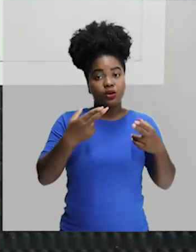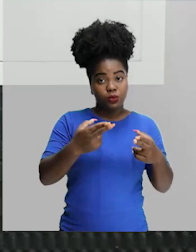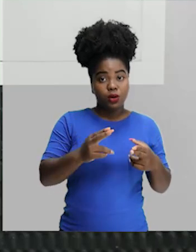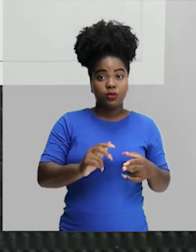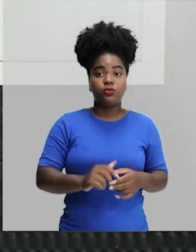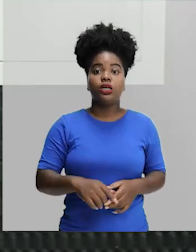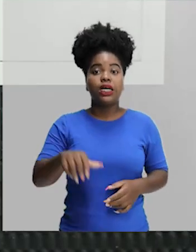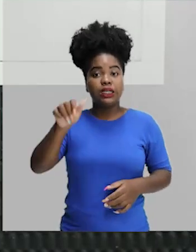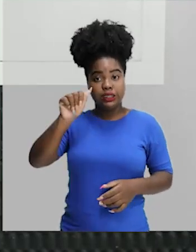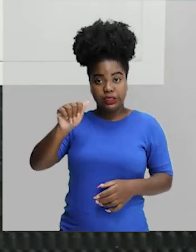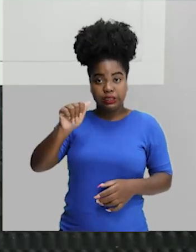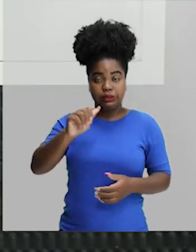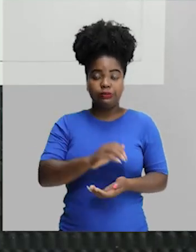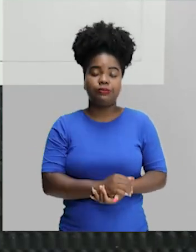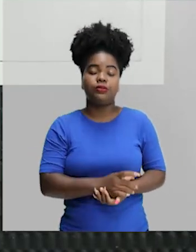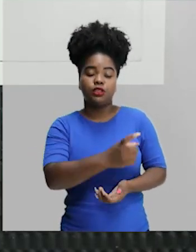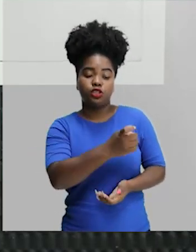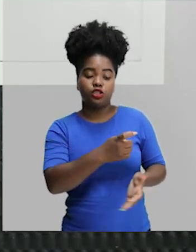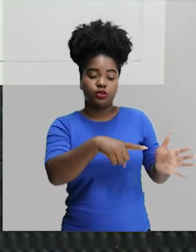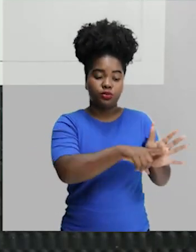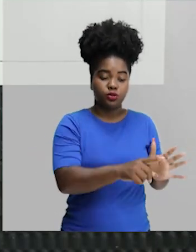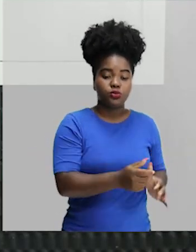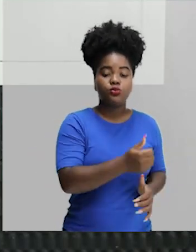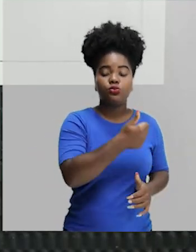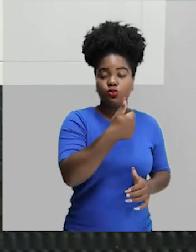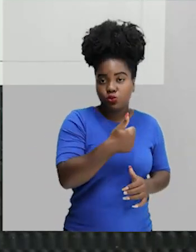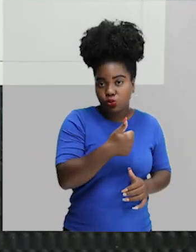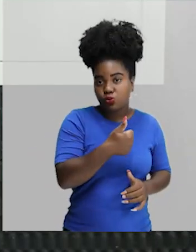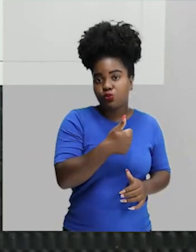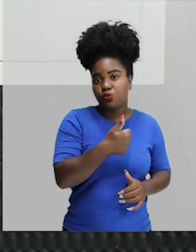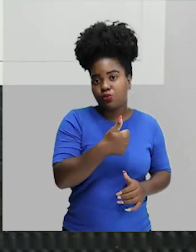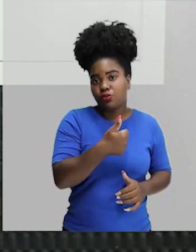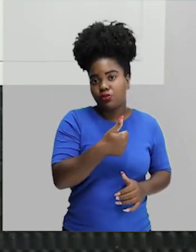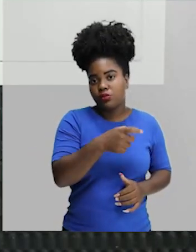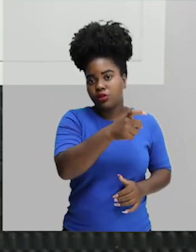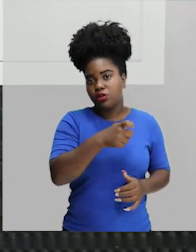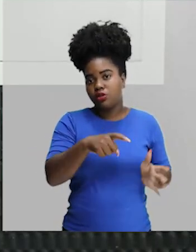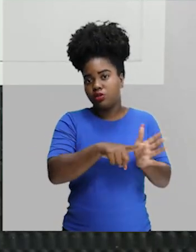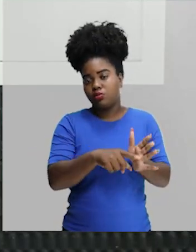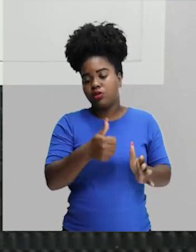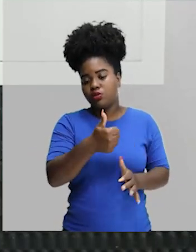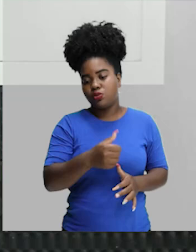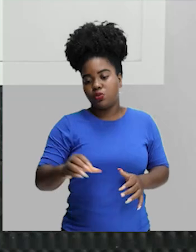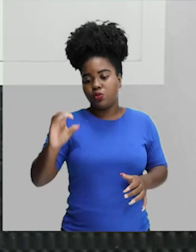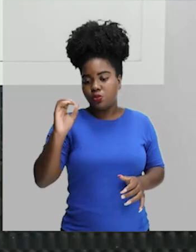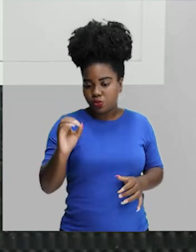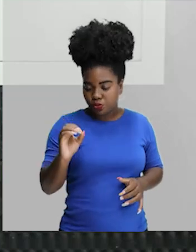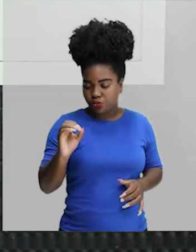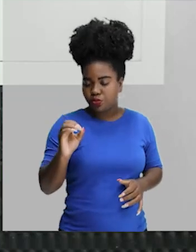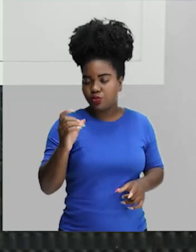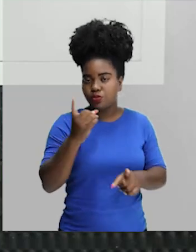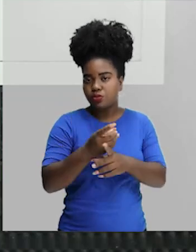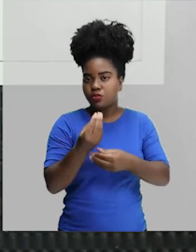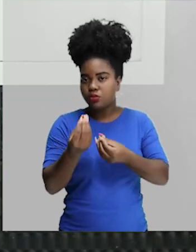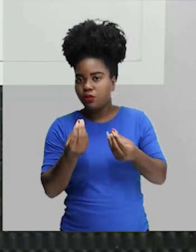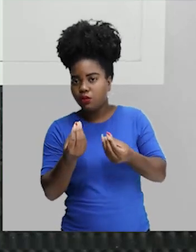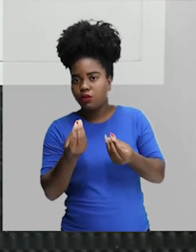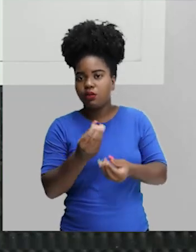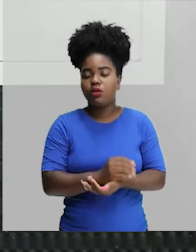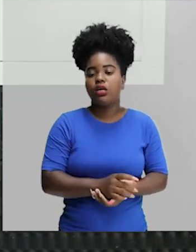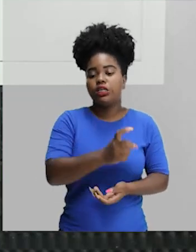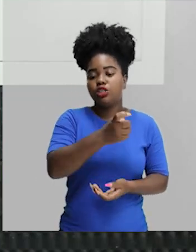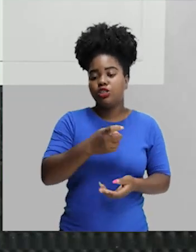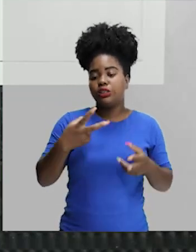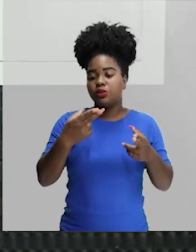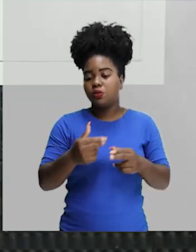aqui, ó. No caso aqui é x menos 1. X menos 1 você iguala a 0. Aí você tem